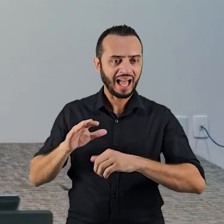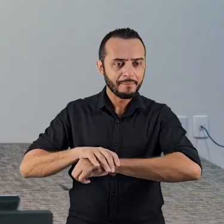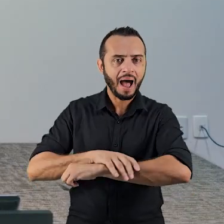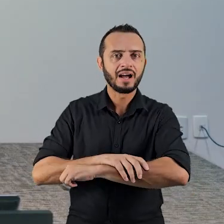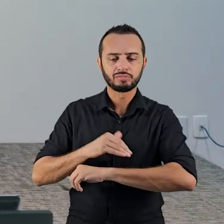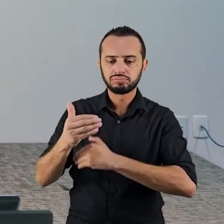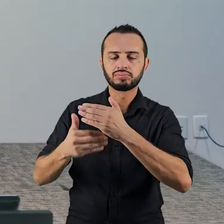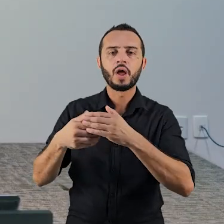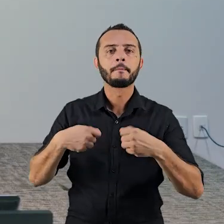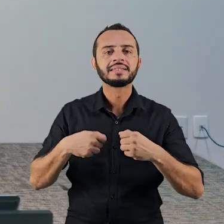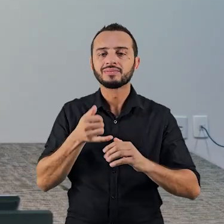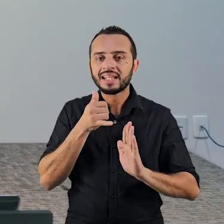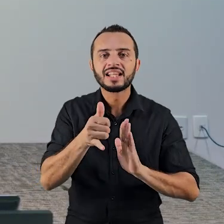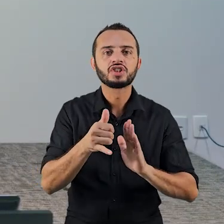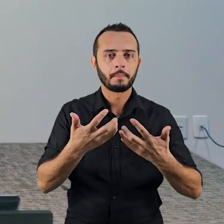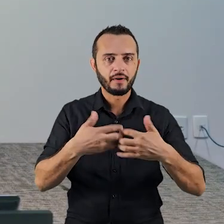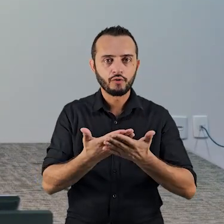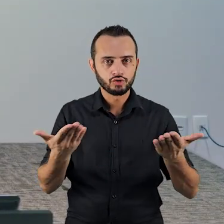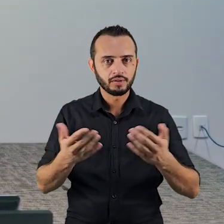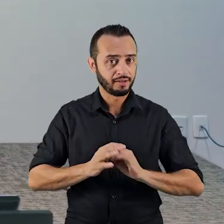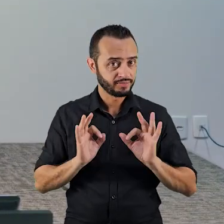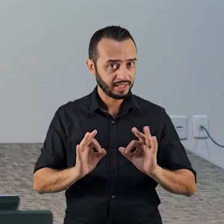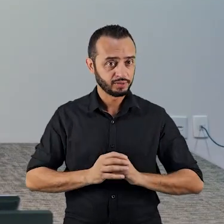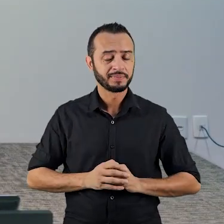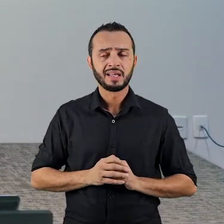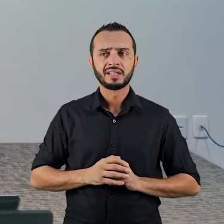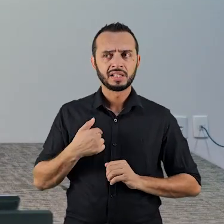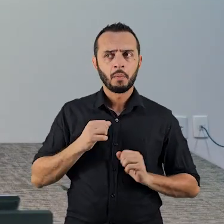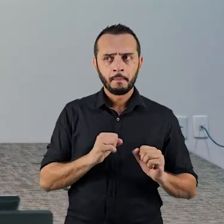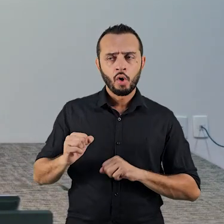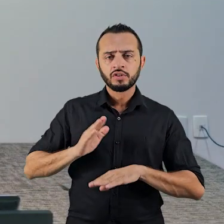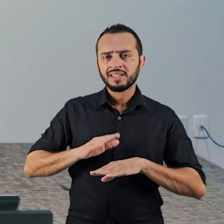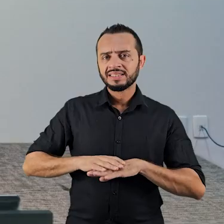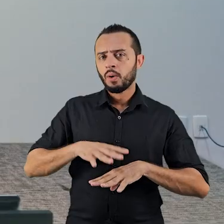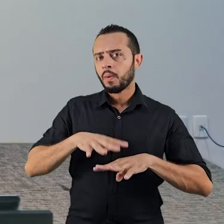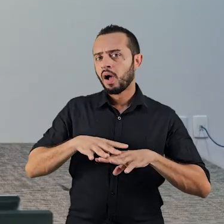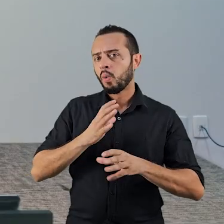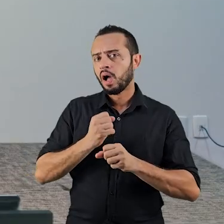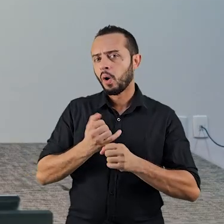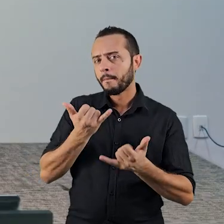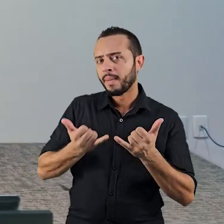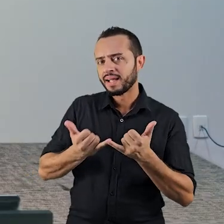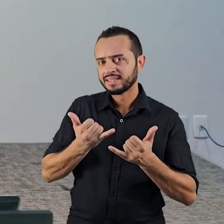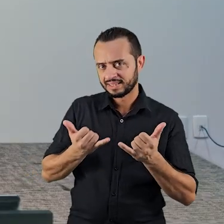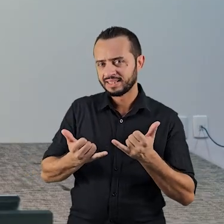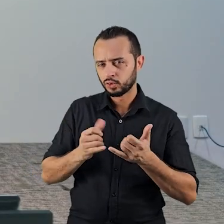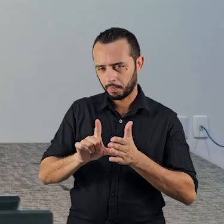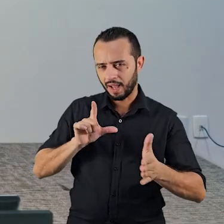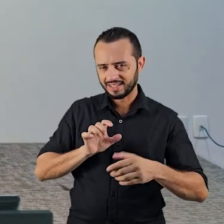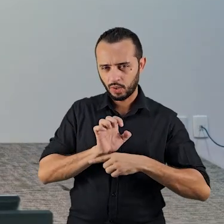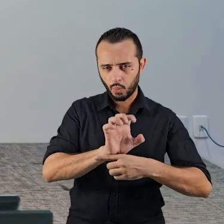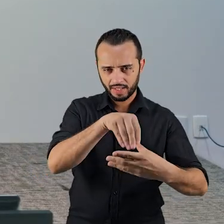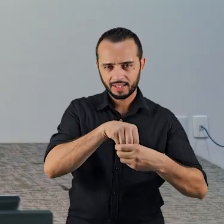vou ter 1. Se eu não abasteço, eu vou ter 0. E eu posso fazer um cálculo semelhante ao que eu fiz para a entropia térmica, que